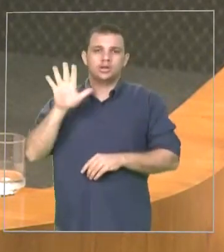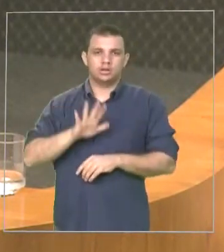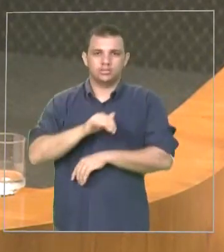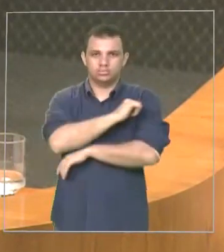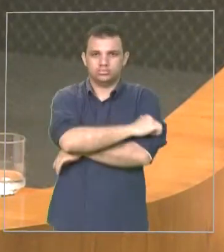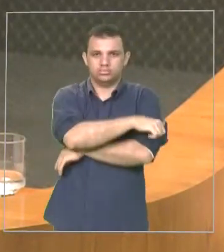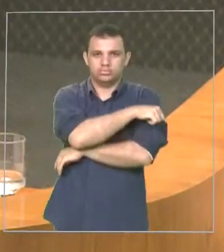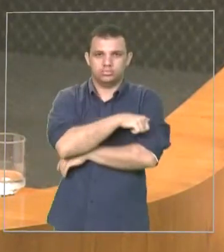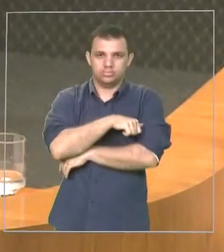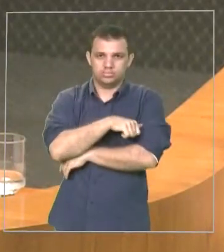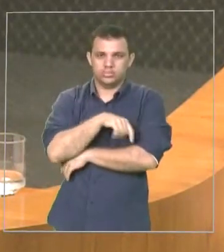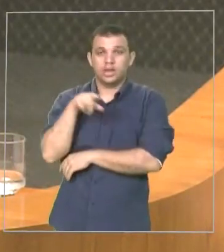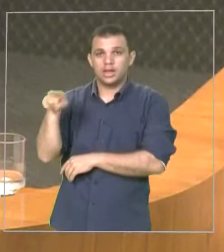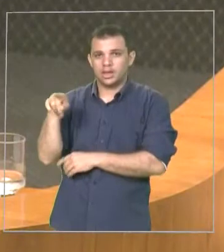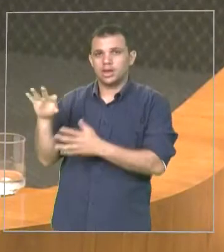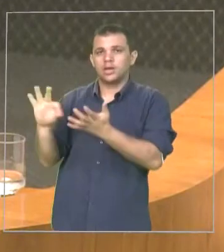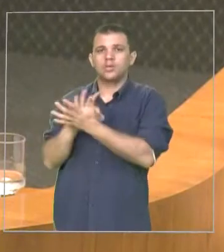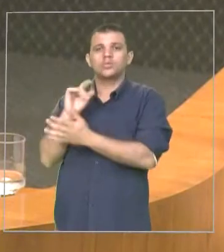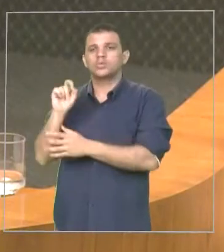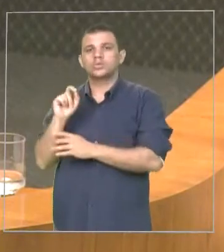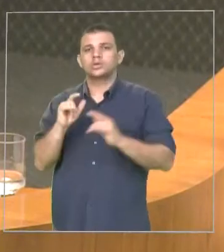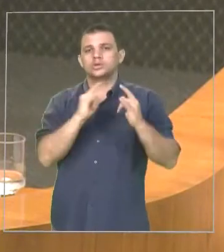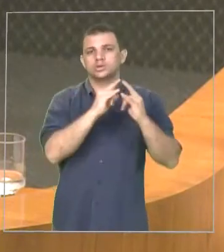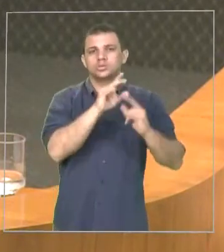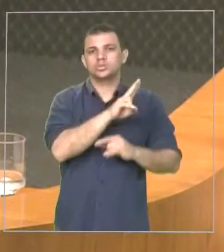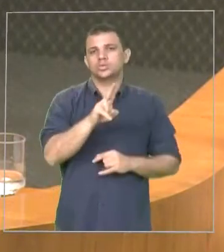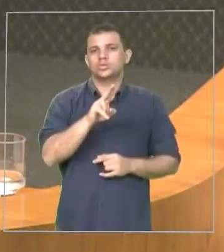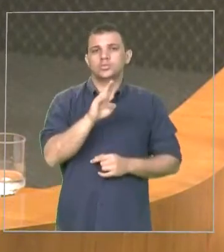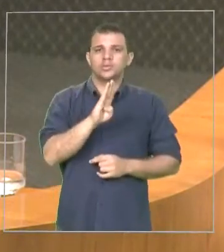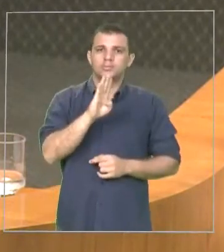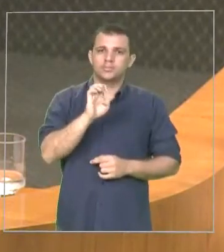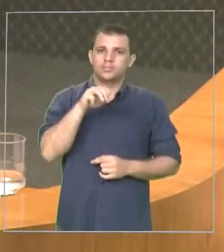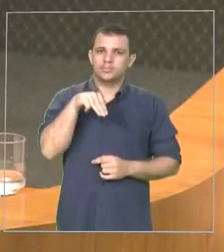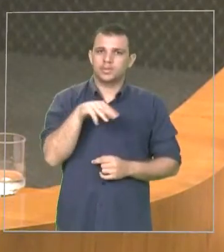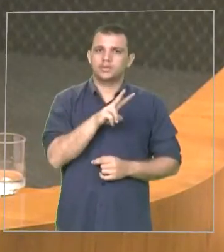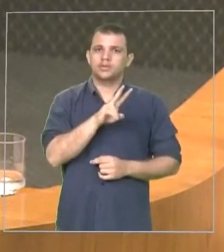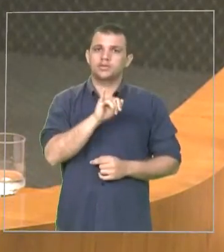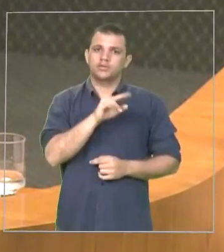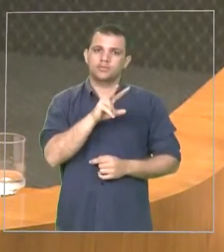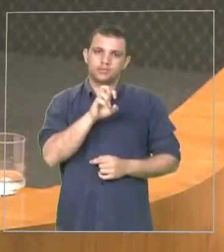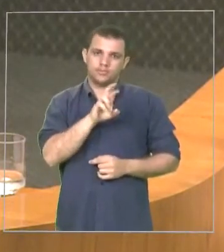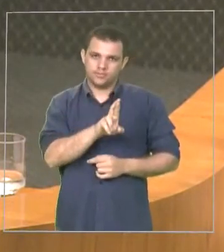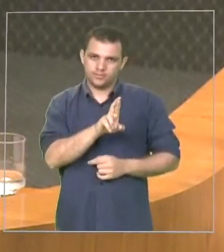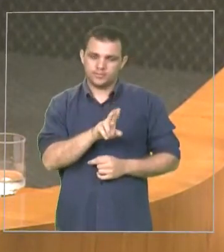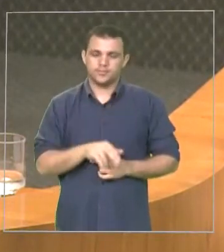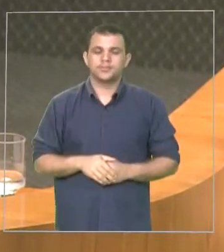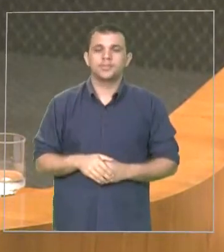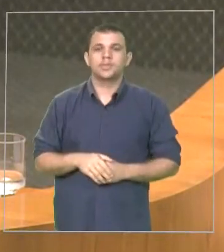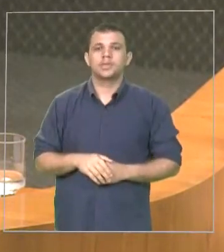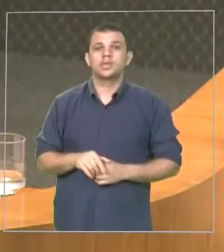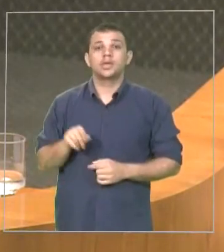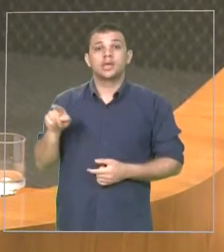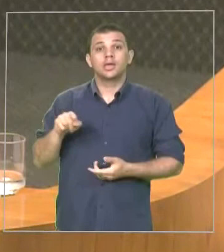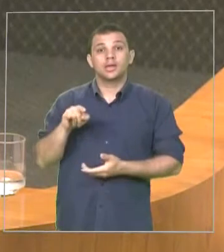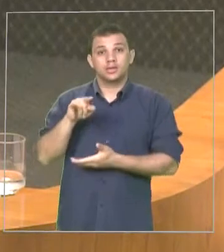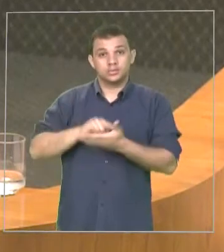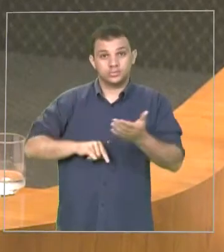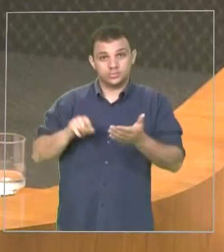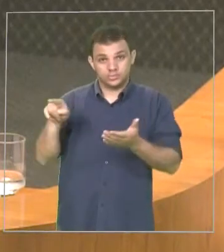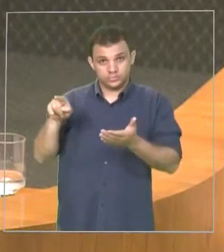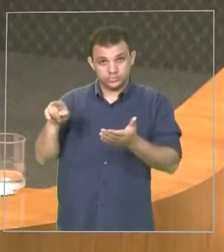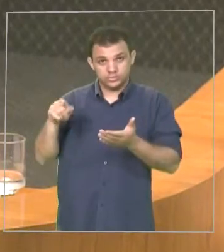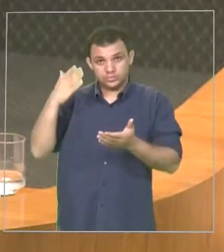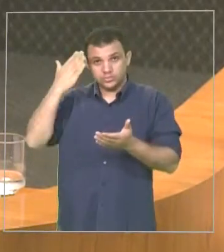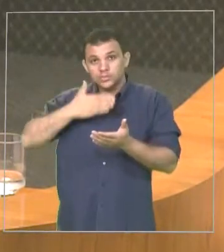pelo Instituto Bem Viver, em 2015. Naquele ano, cópia do contra-cheque foi publicada em blogs.